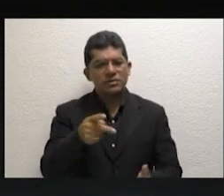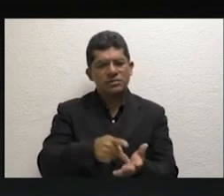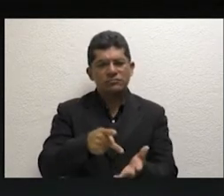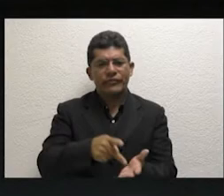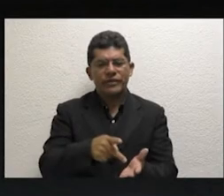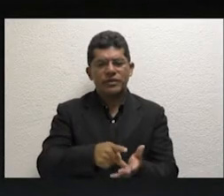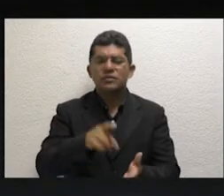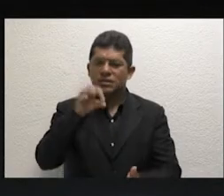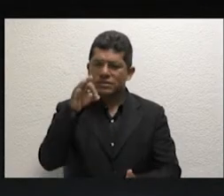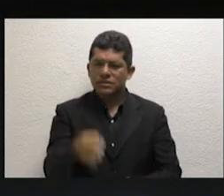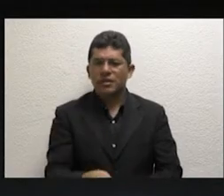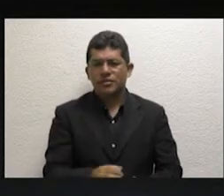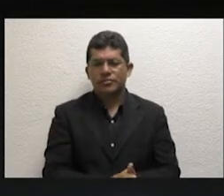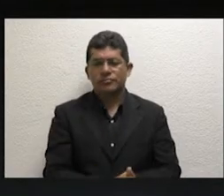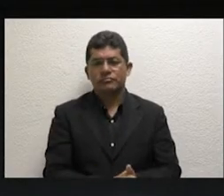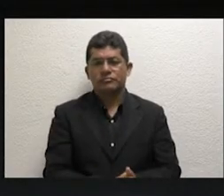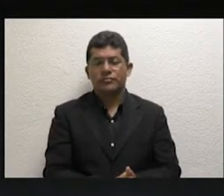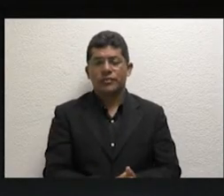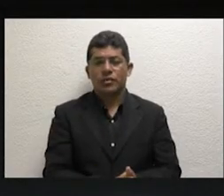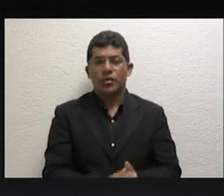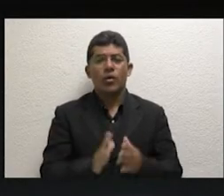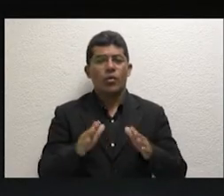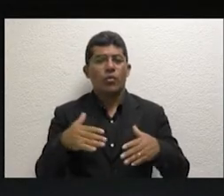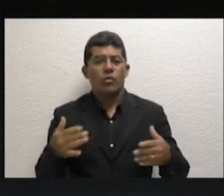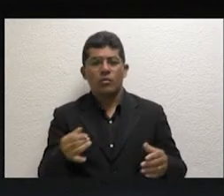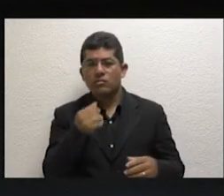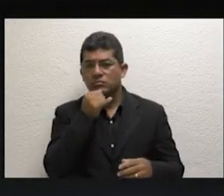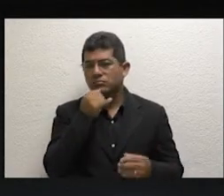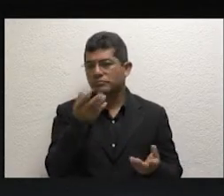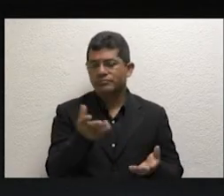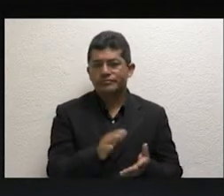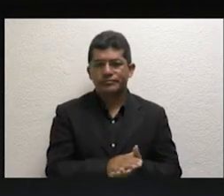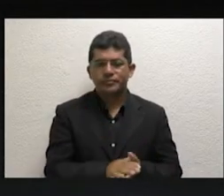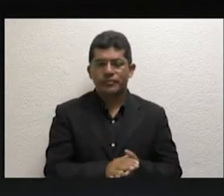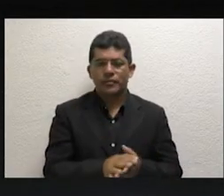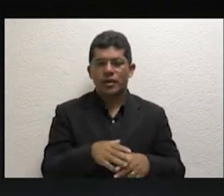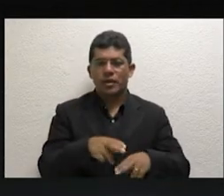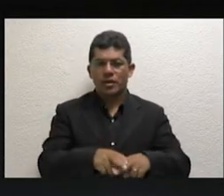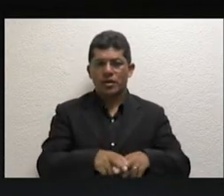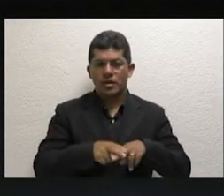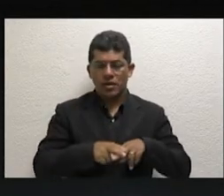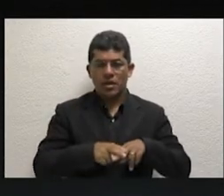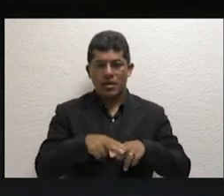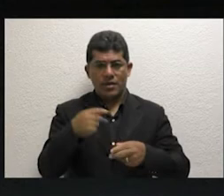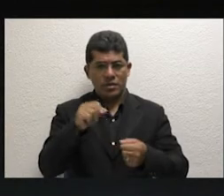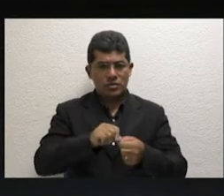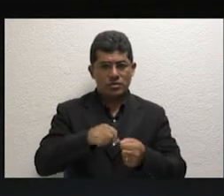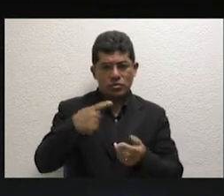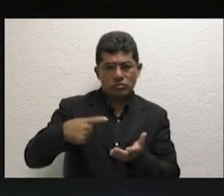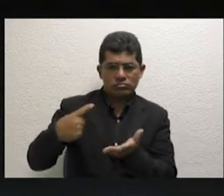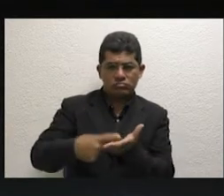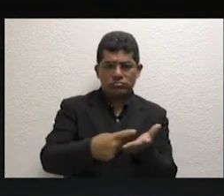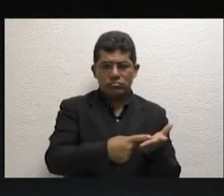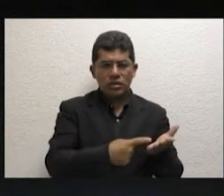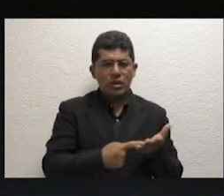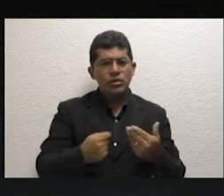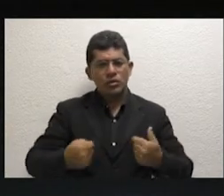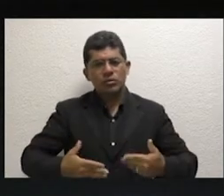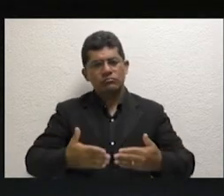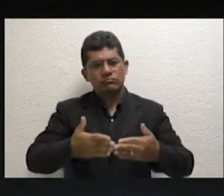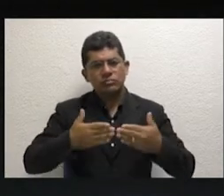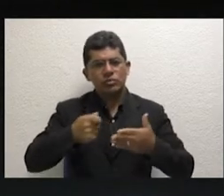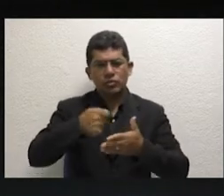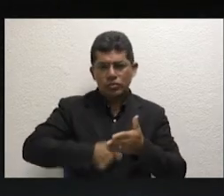quando fazem o seu pleito de reajuste